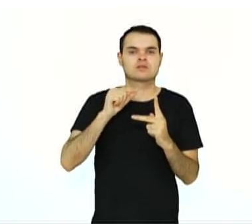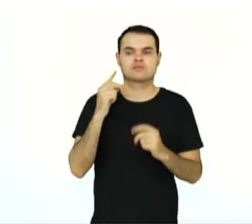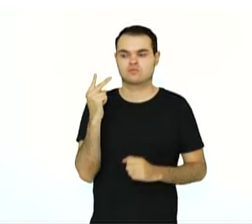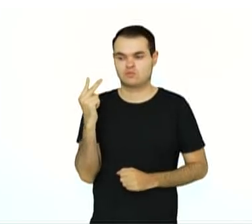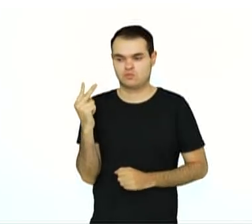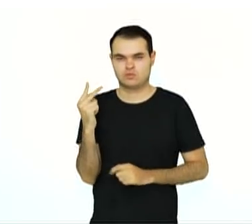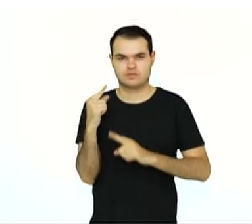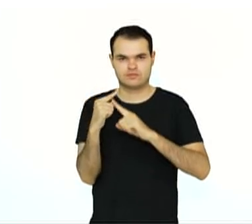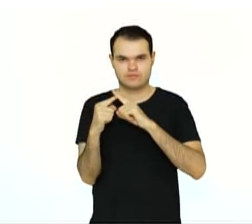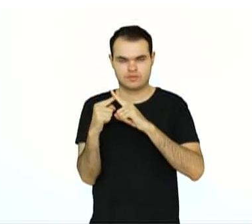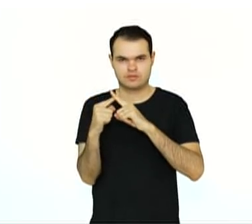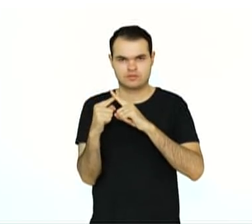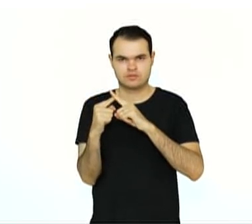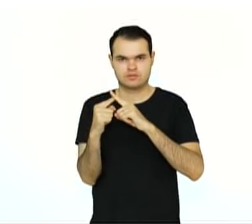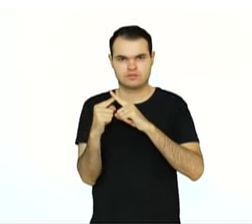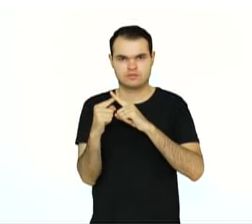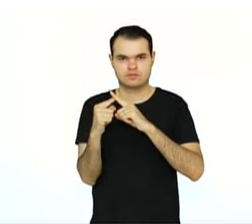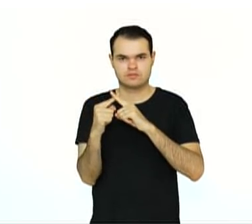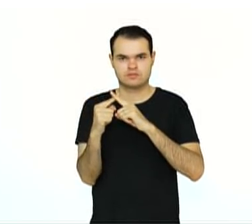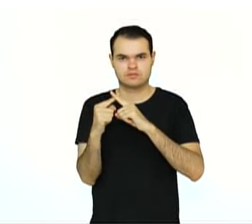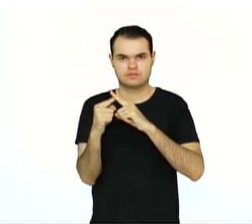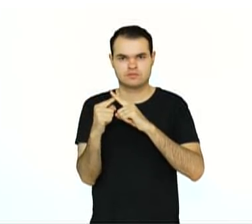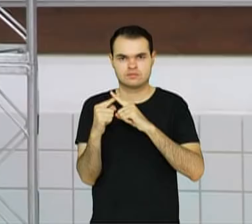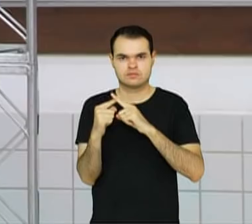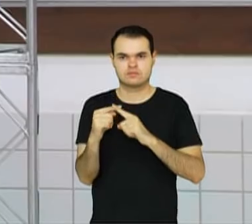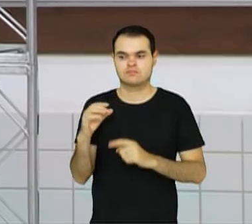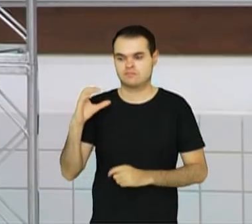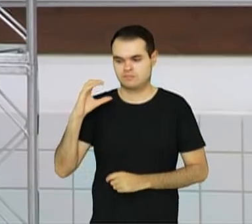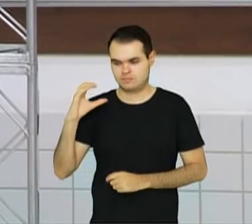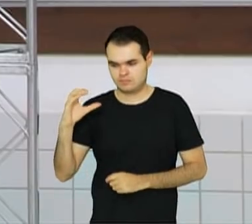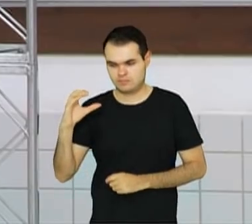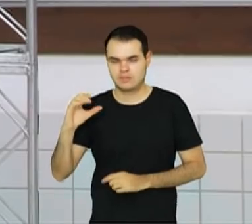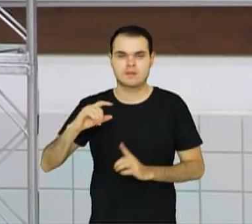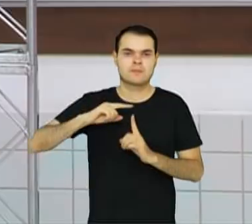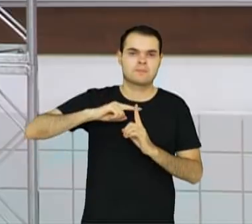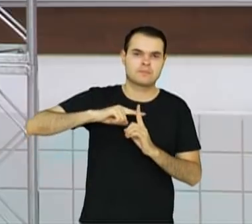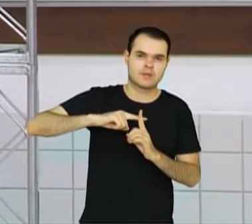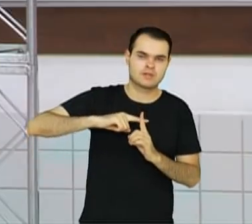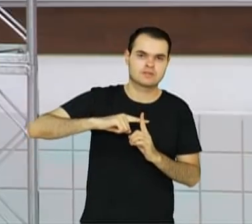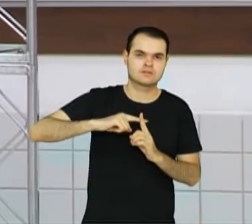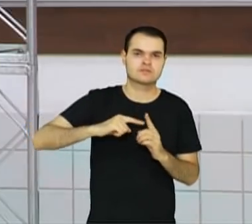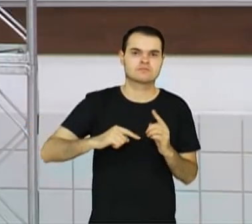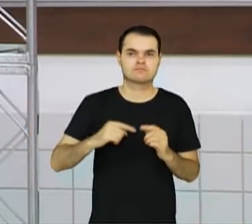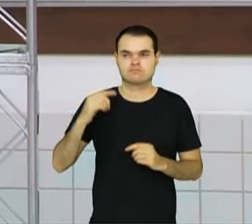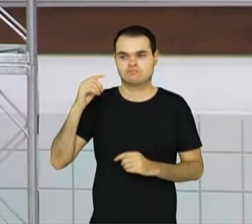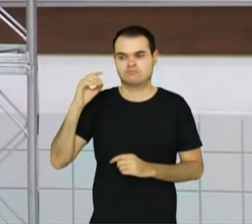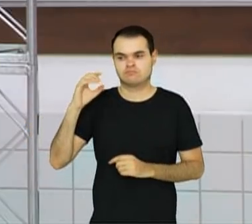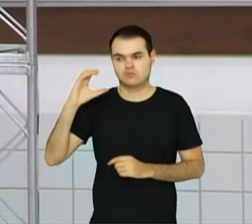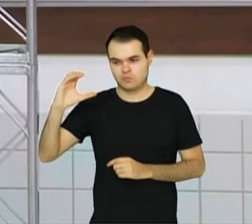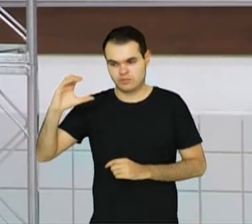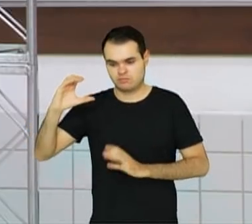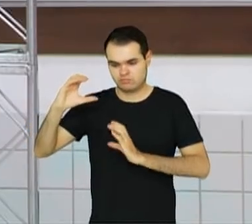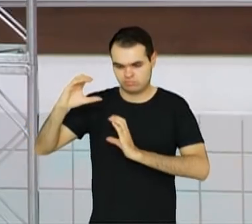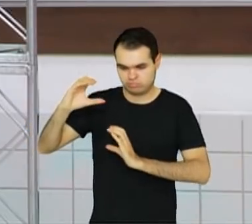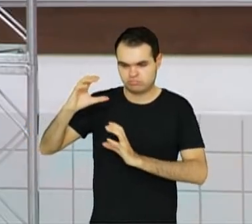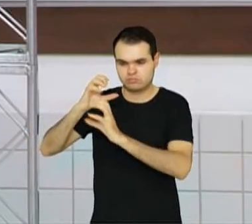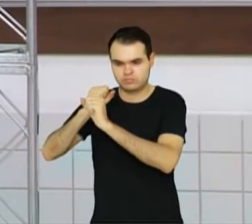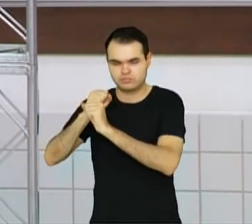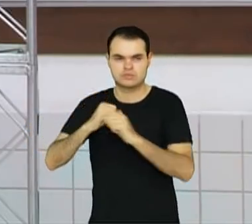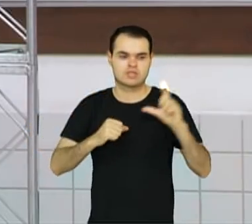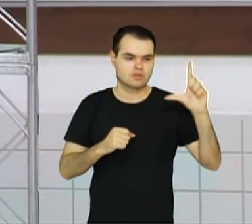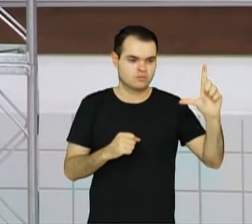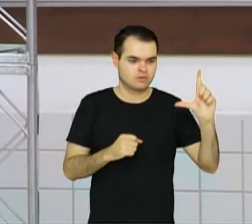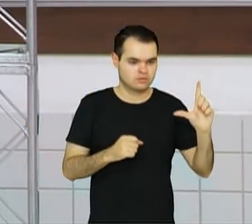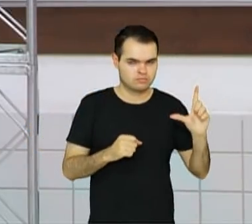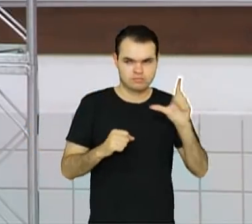2 vezes o comprimento mais 2 vezes a largura. Ou você pode somar todos eles, os 4, cada um de